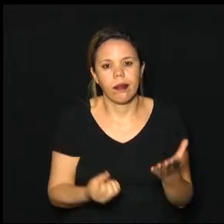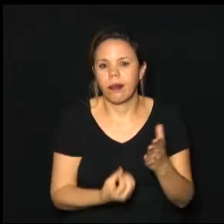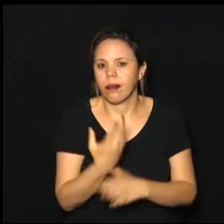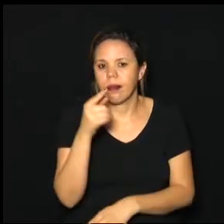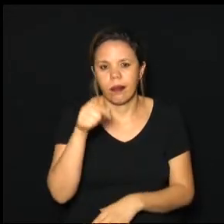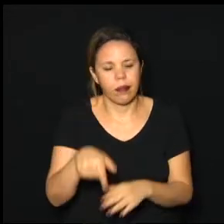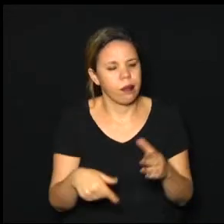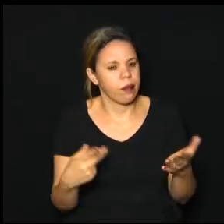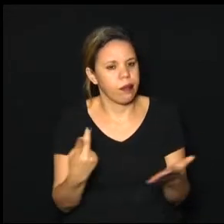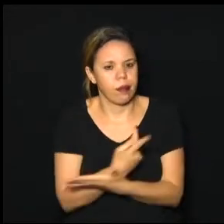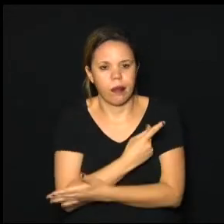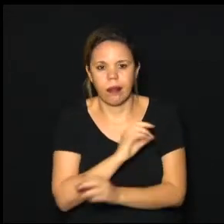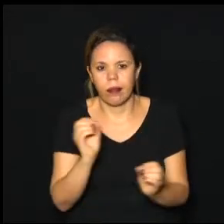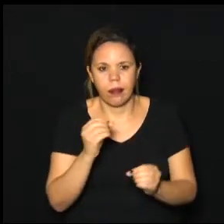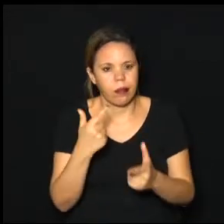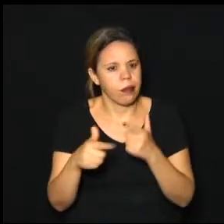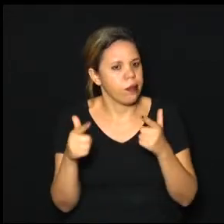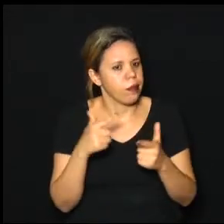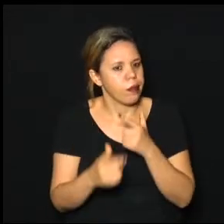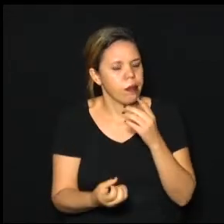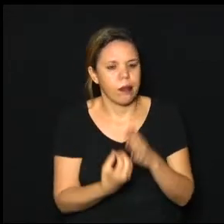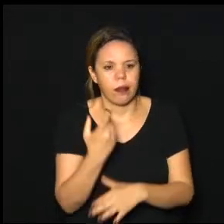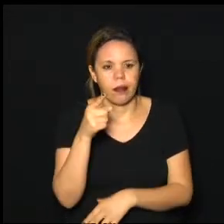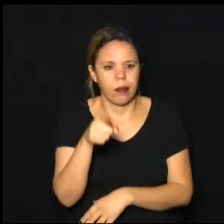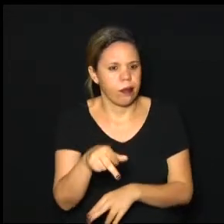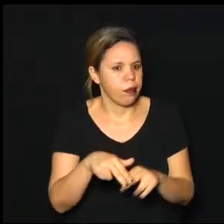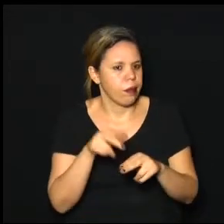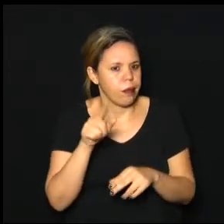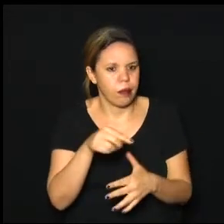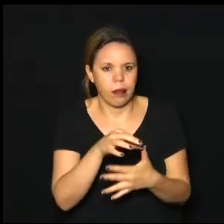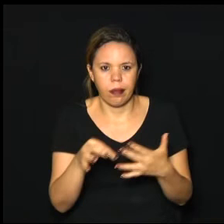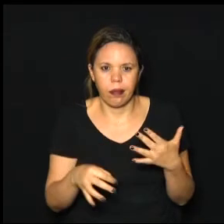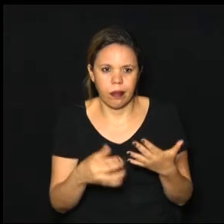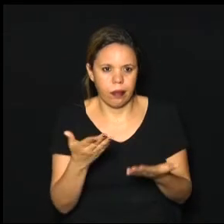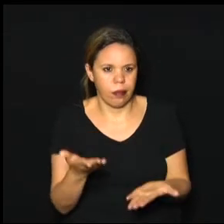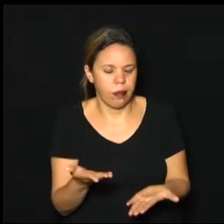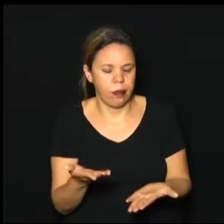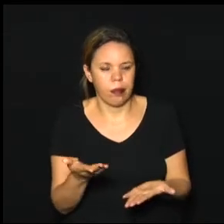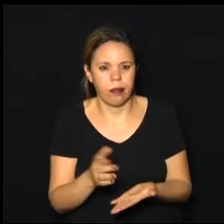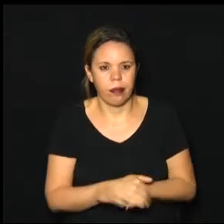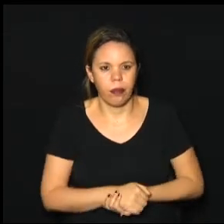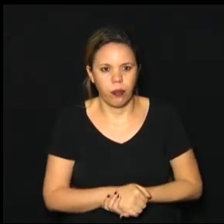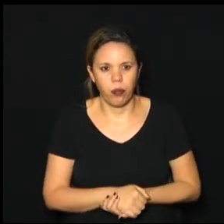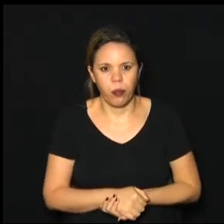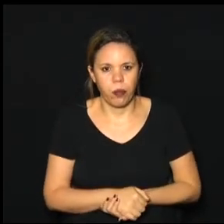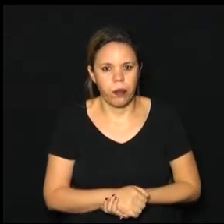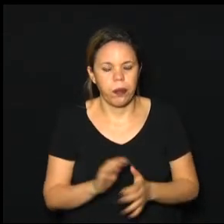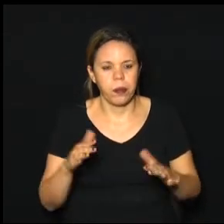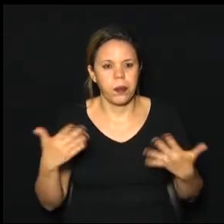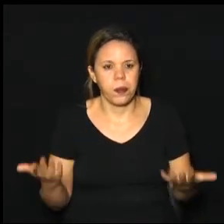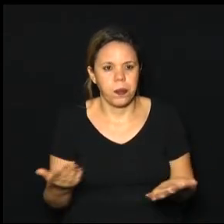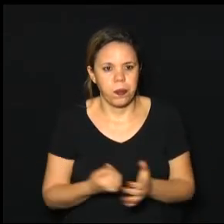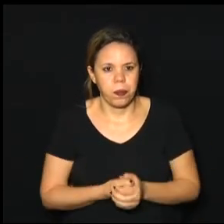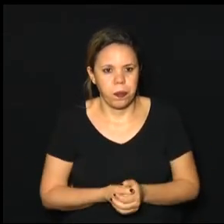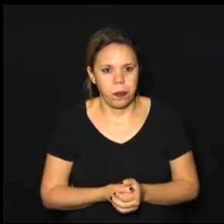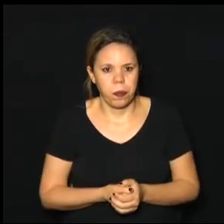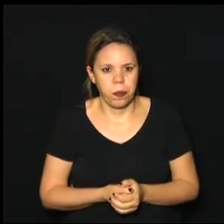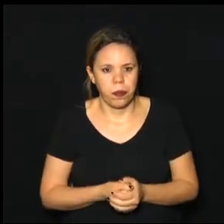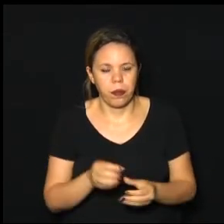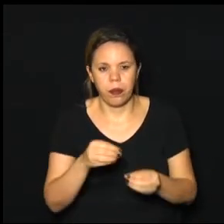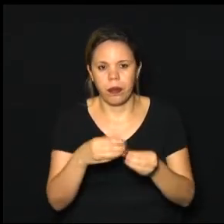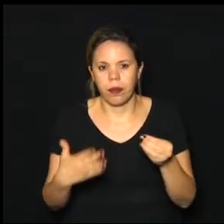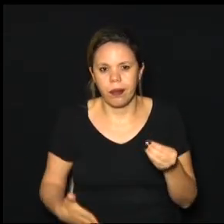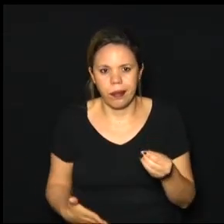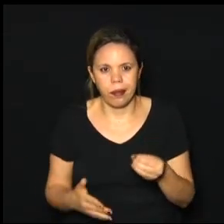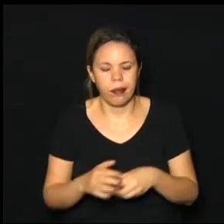tenha nenhum tipo de transtorno por essas situações. Então vamos lá. Quais são os conteúdos